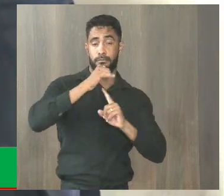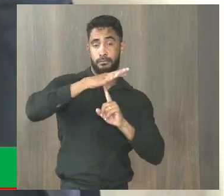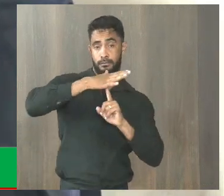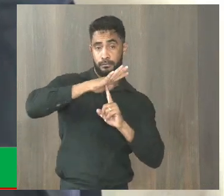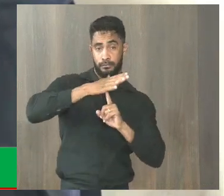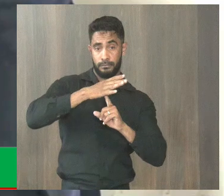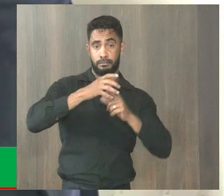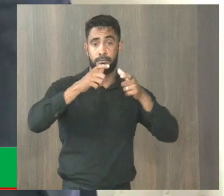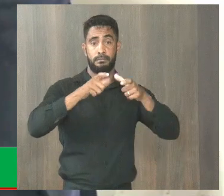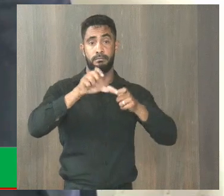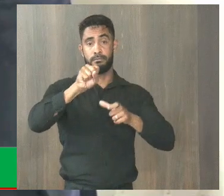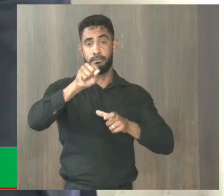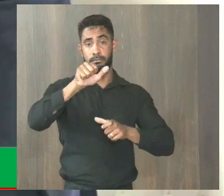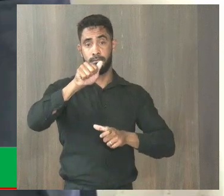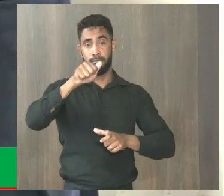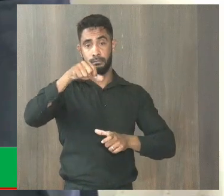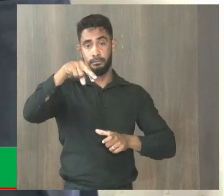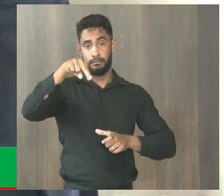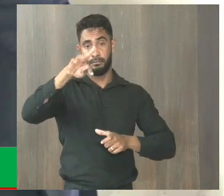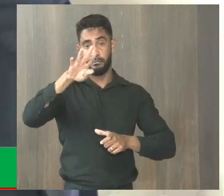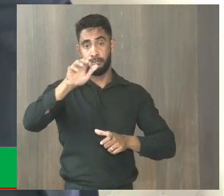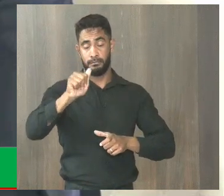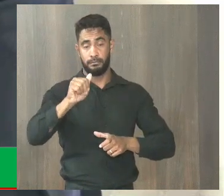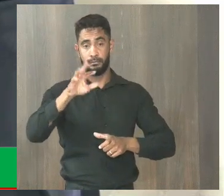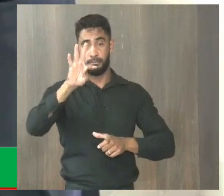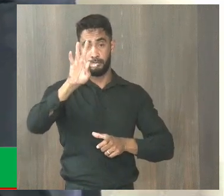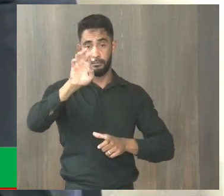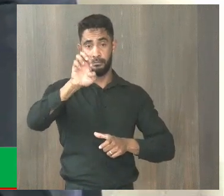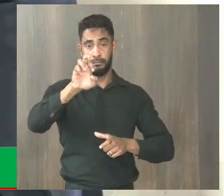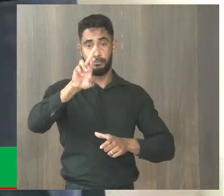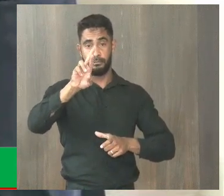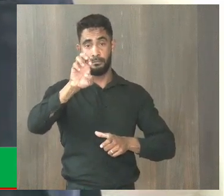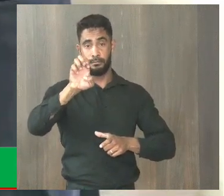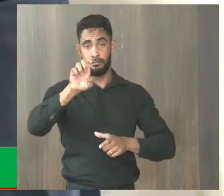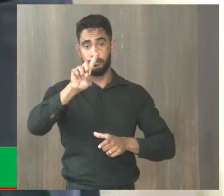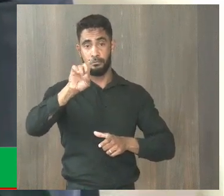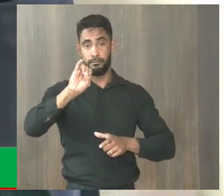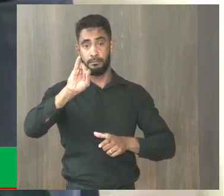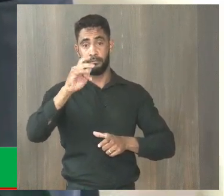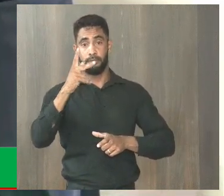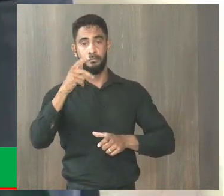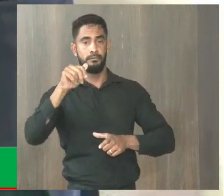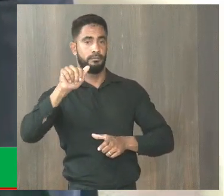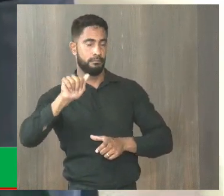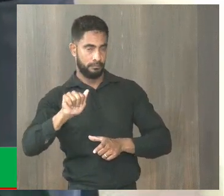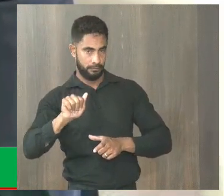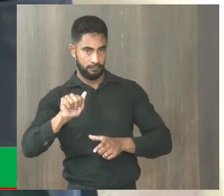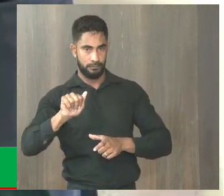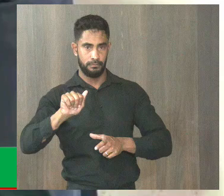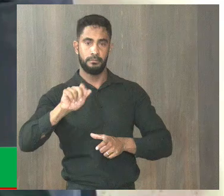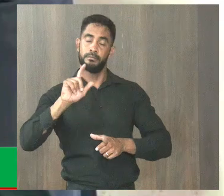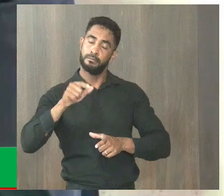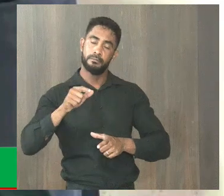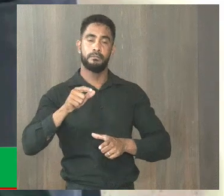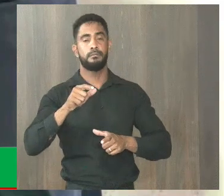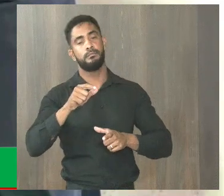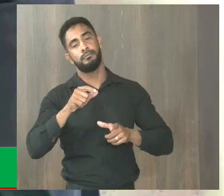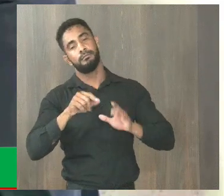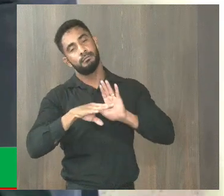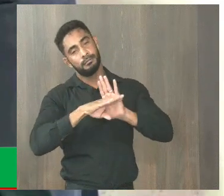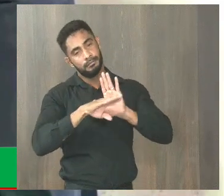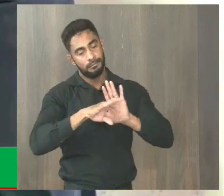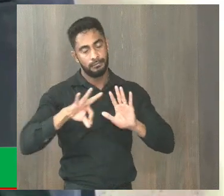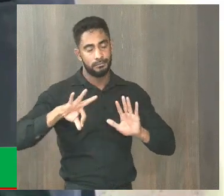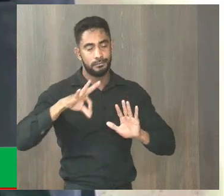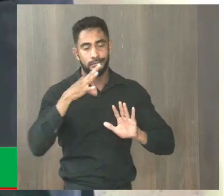do bairro Santa Terezinha. Vem aqui no sentido de atender todo o bairro, né, que ali, onde